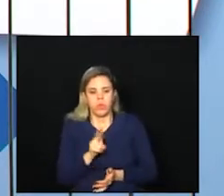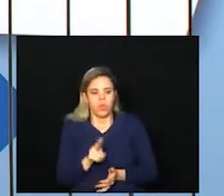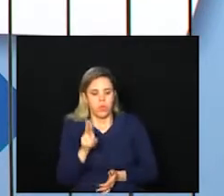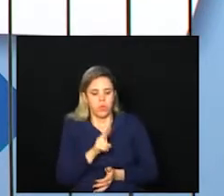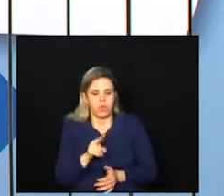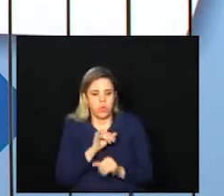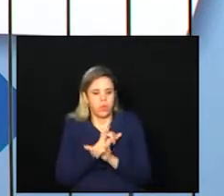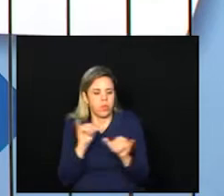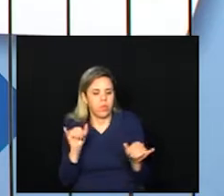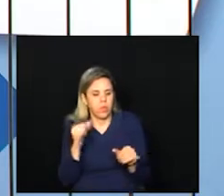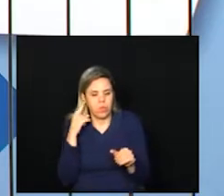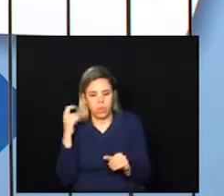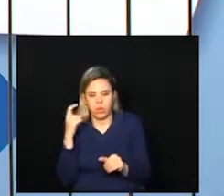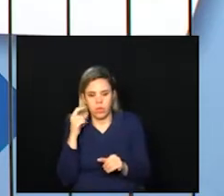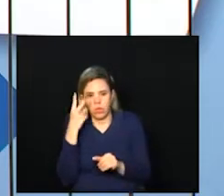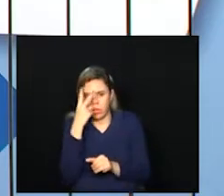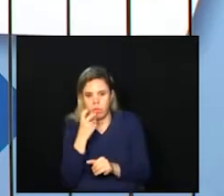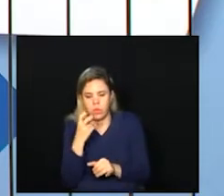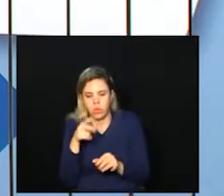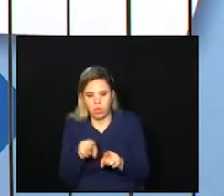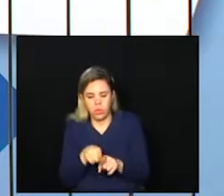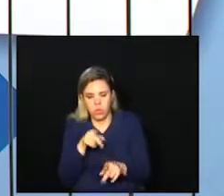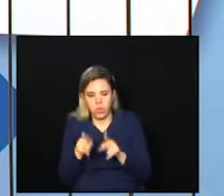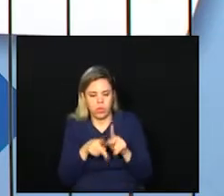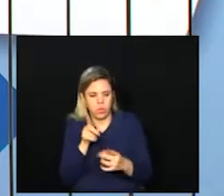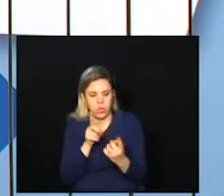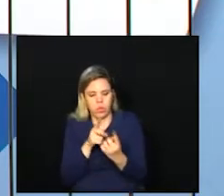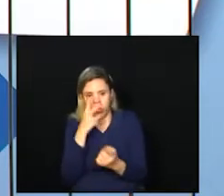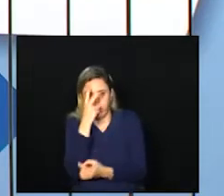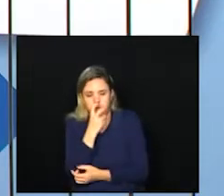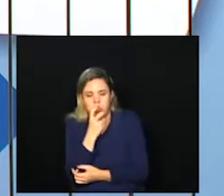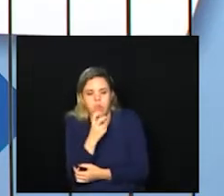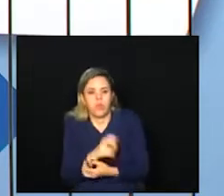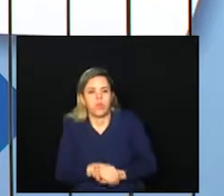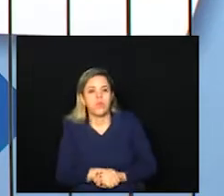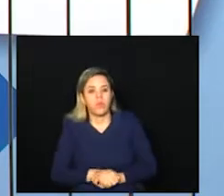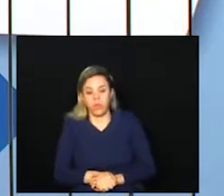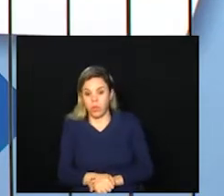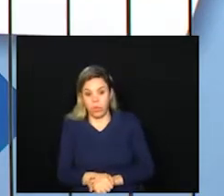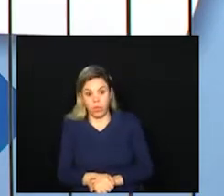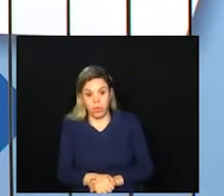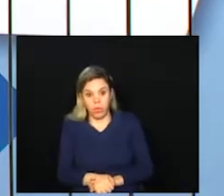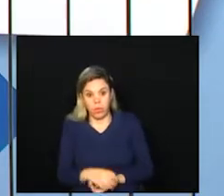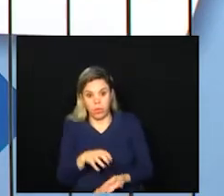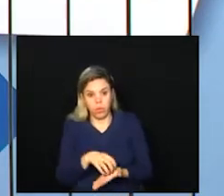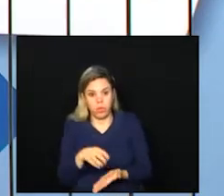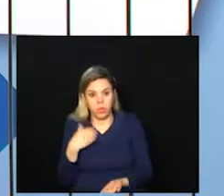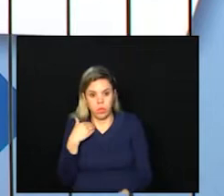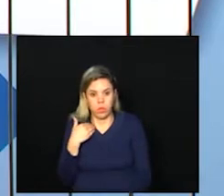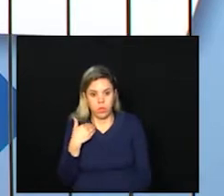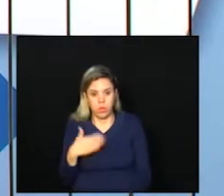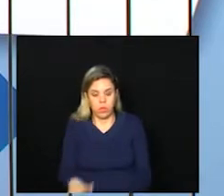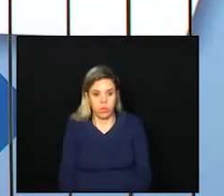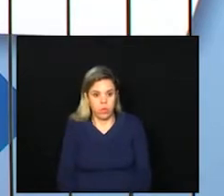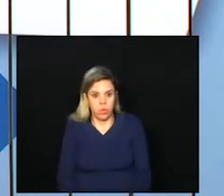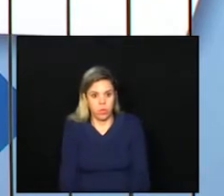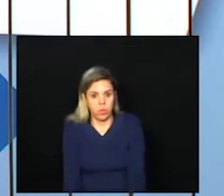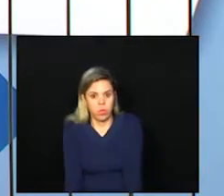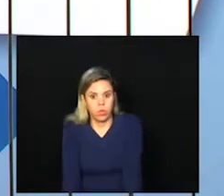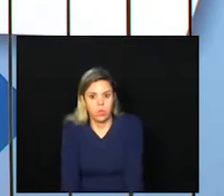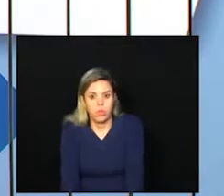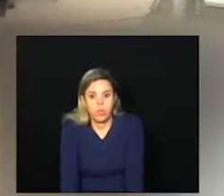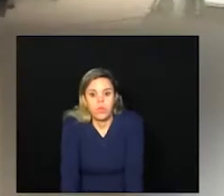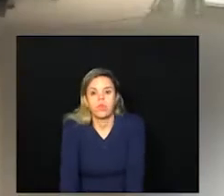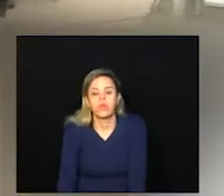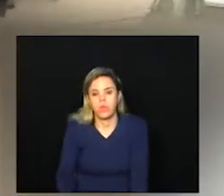de aviso sonoro e visual para o atendimento de pessoas com deficiência visual nas unidades bancárias.